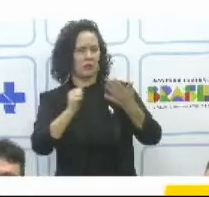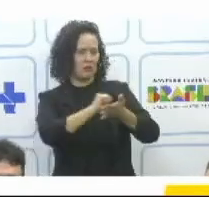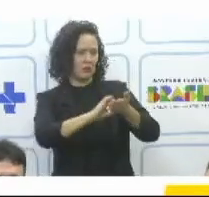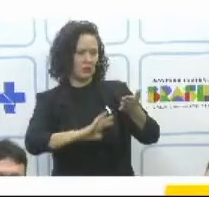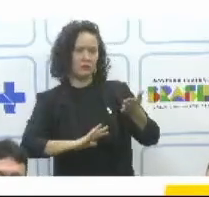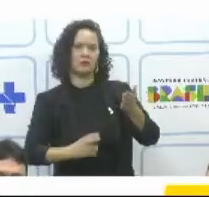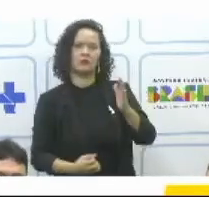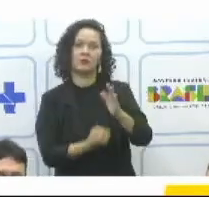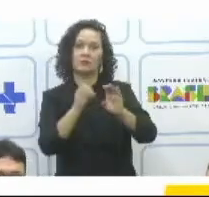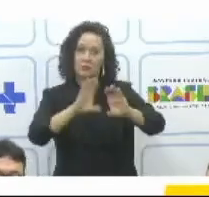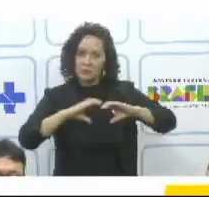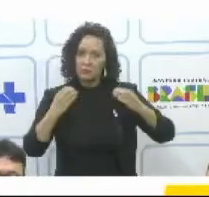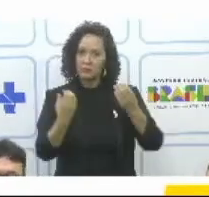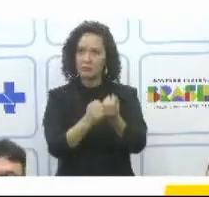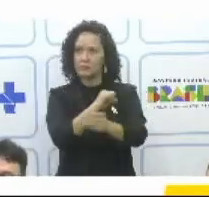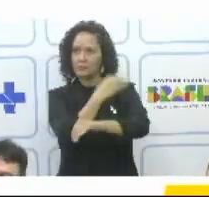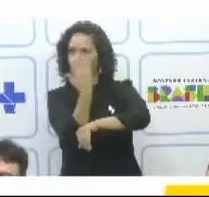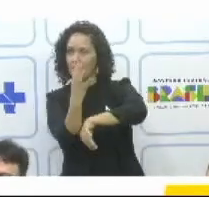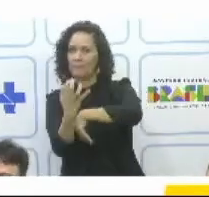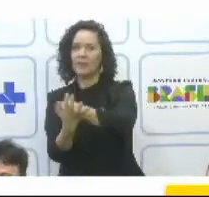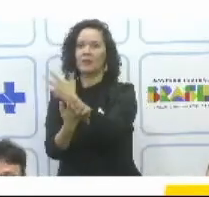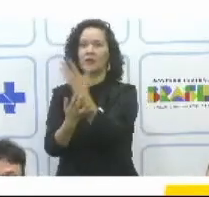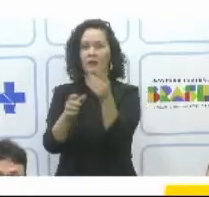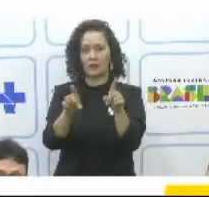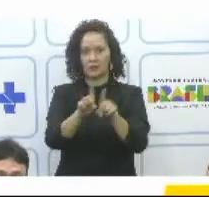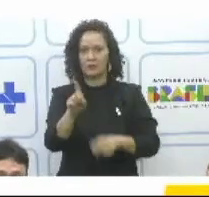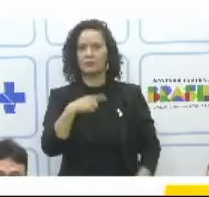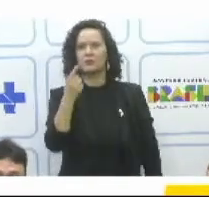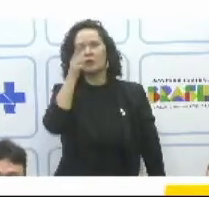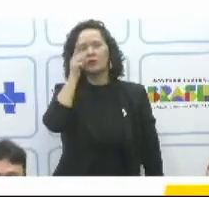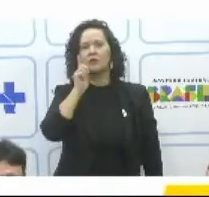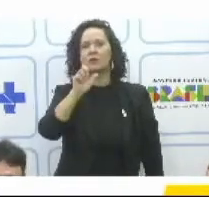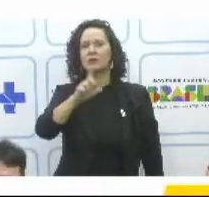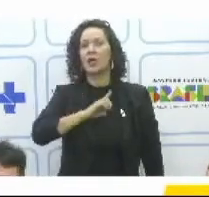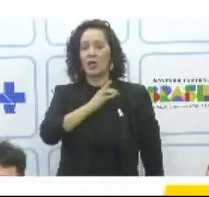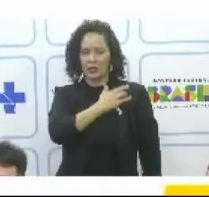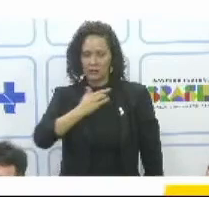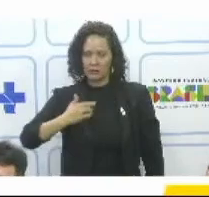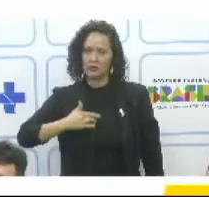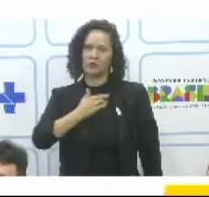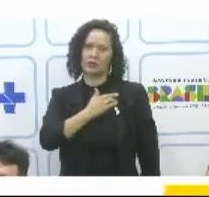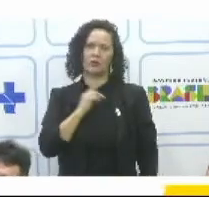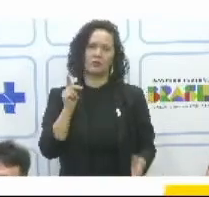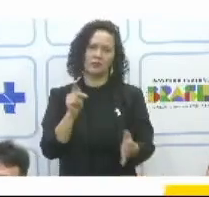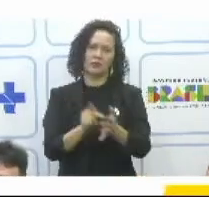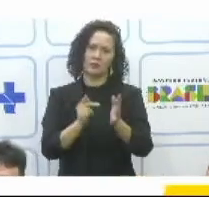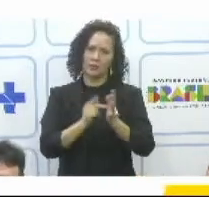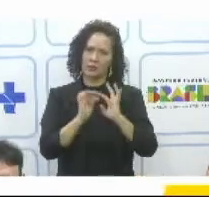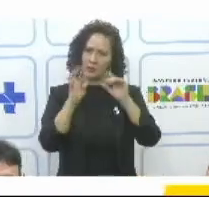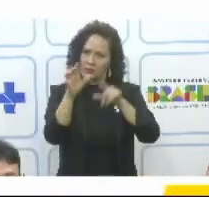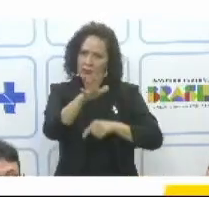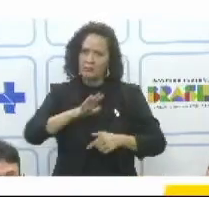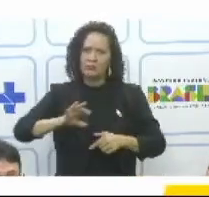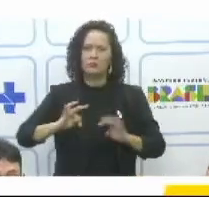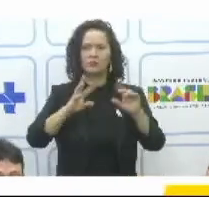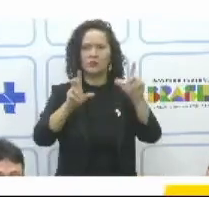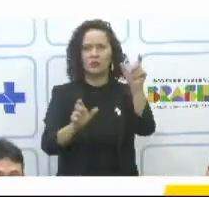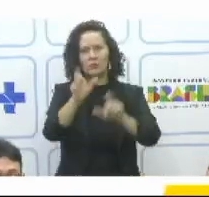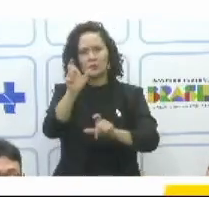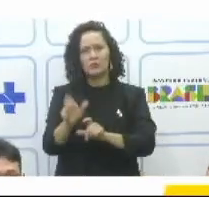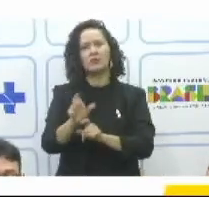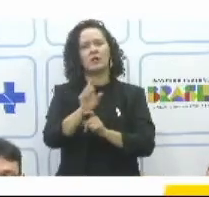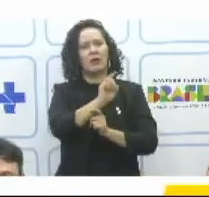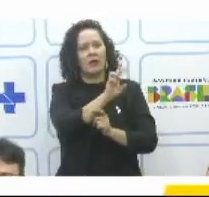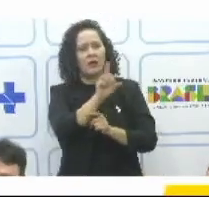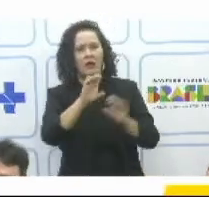né, comunitárias e ambientais, né, para que a gente, né, tenha saúde, né, de cada